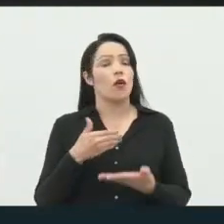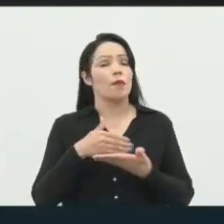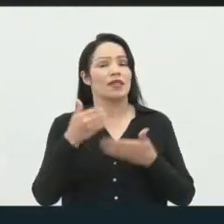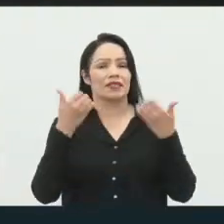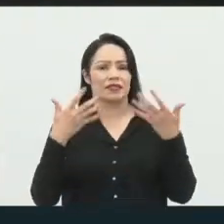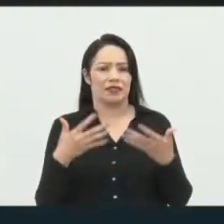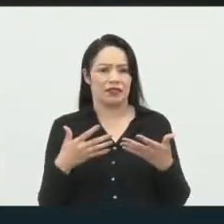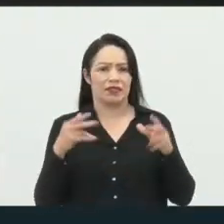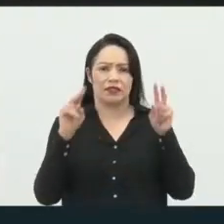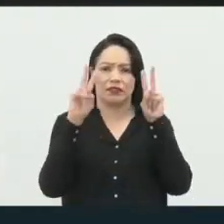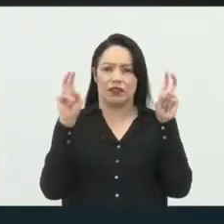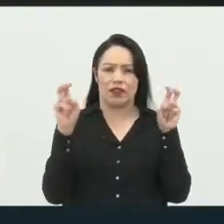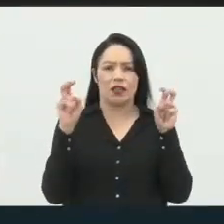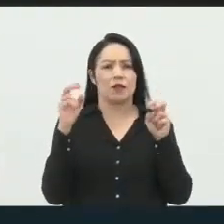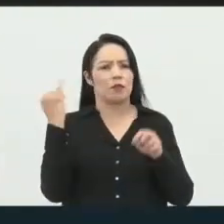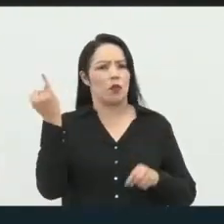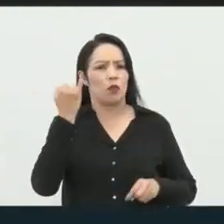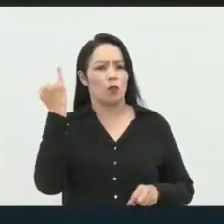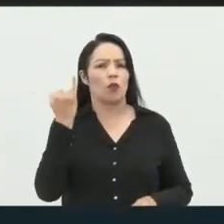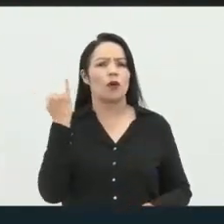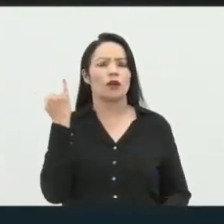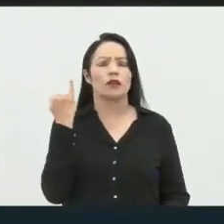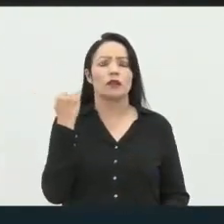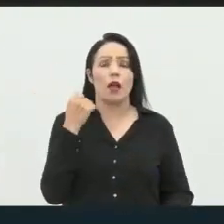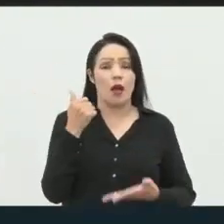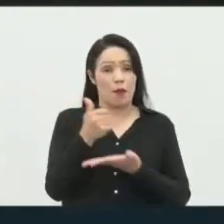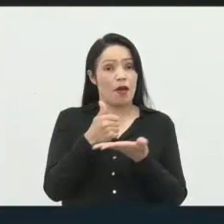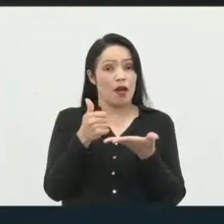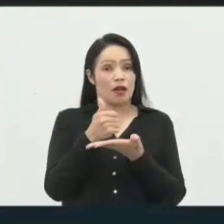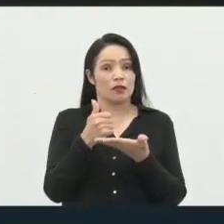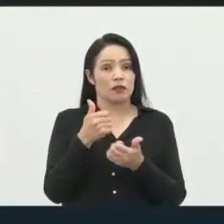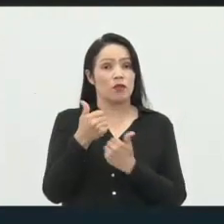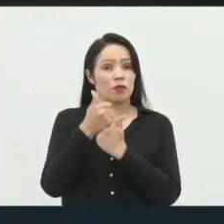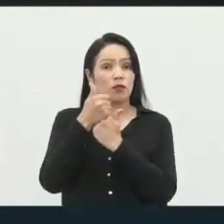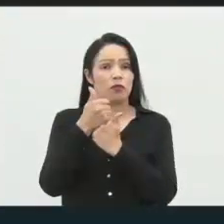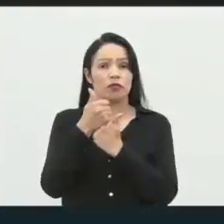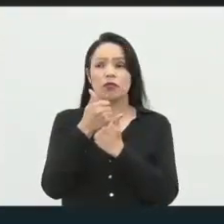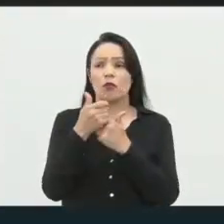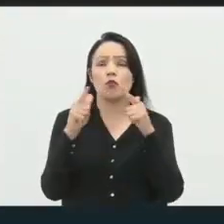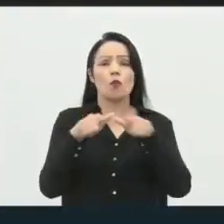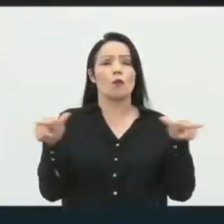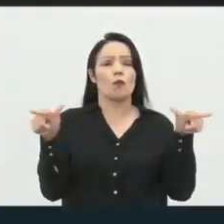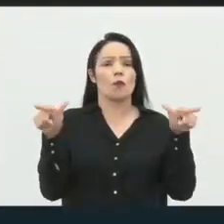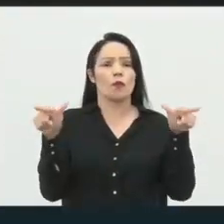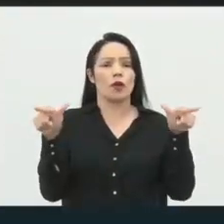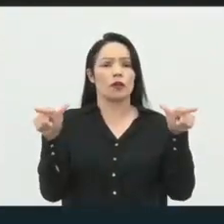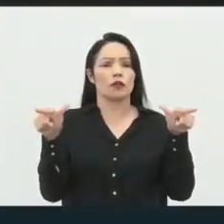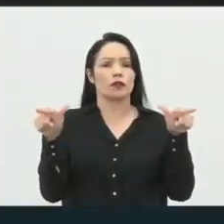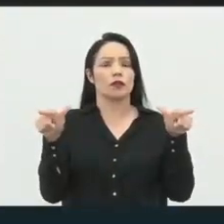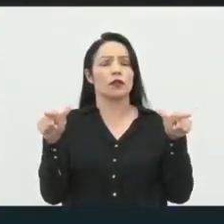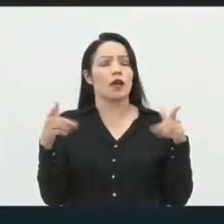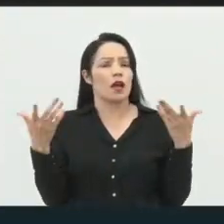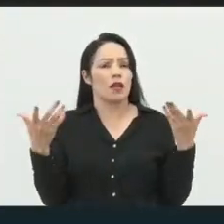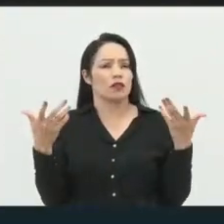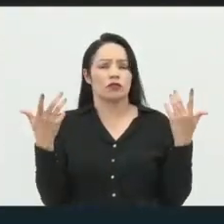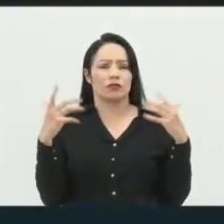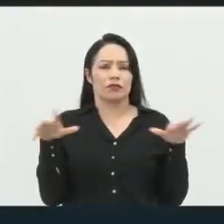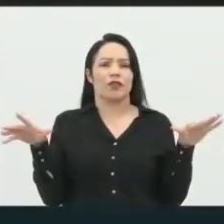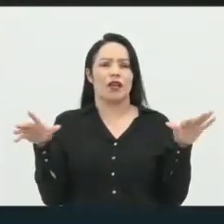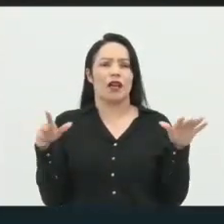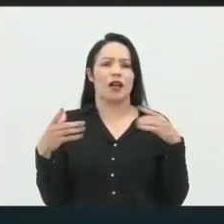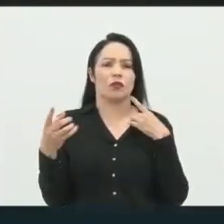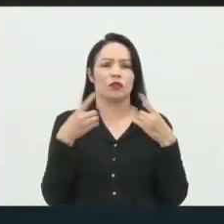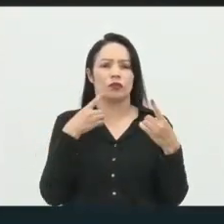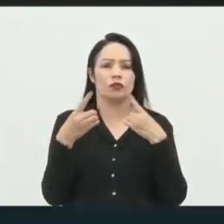importantes relevante a base de sustentação do governo esvazia o plenário ou seja não querem enfrentar a discussão